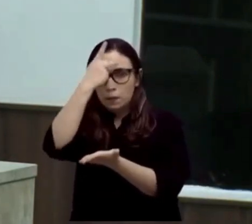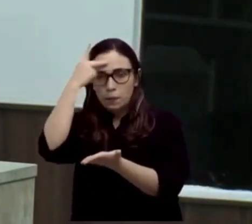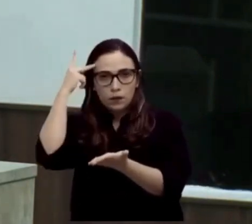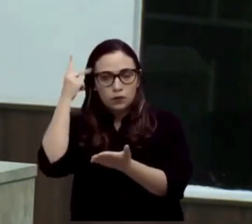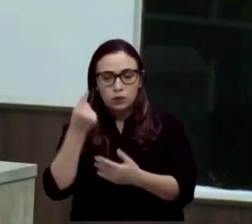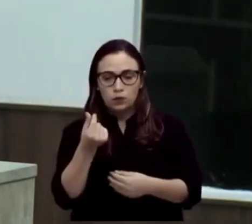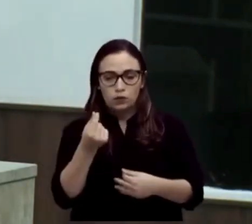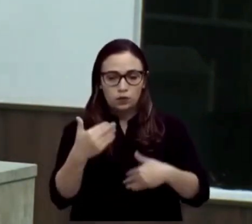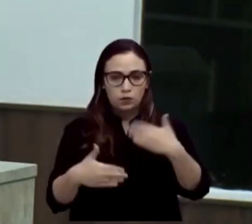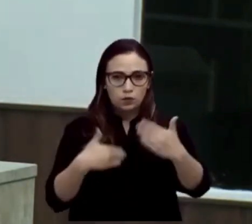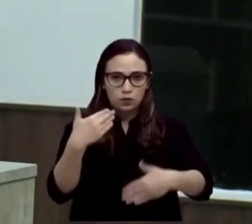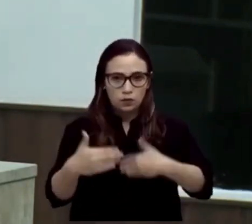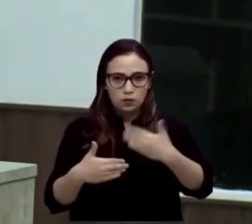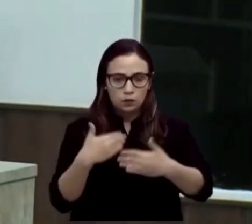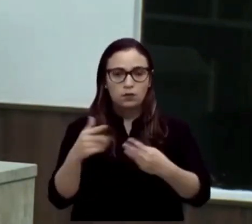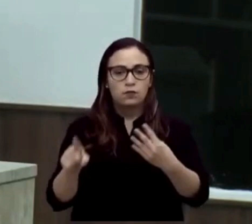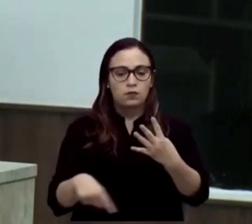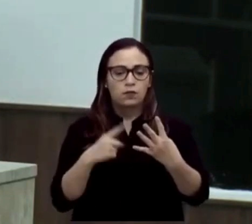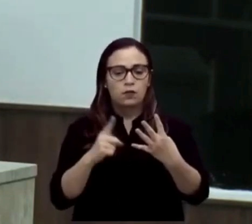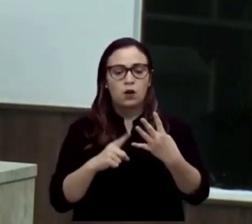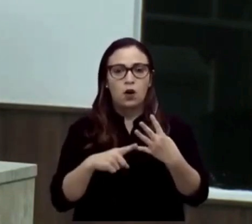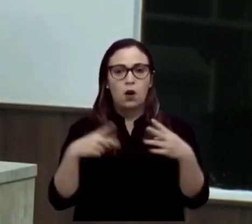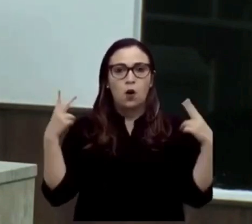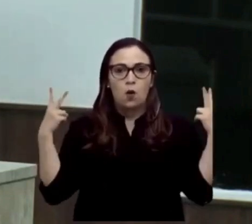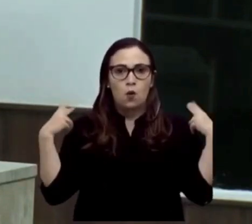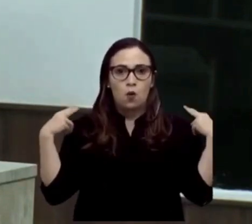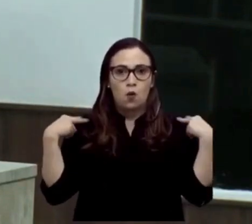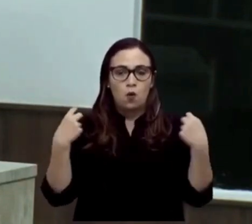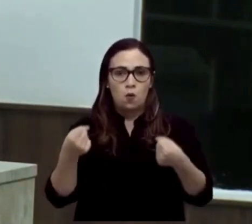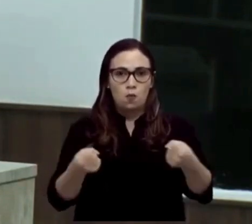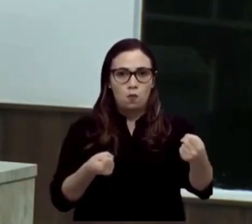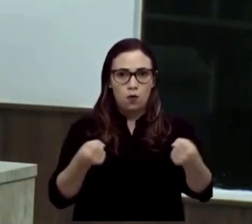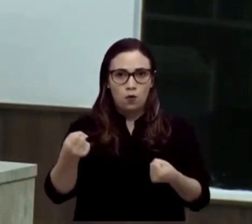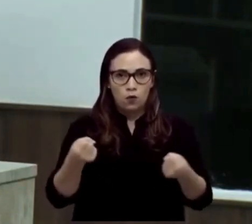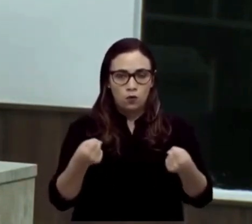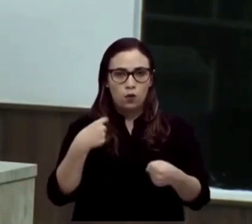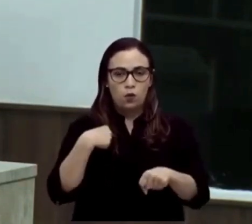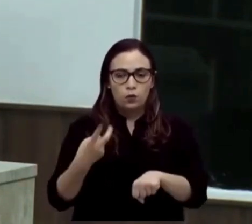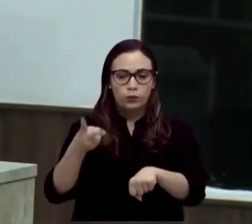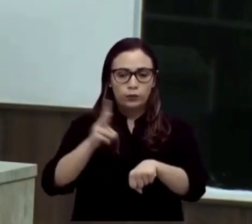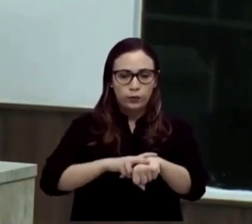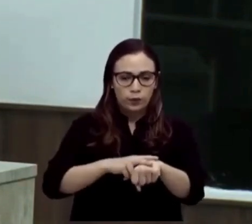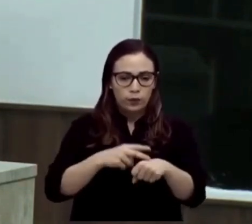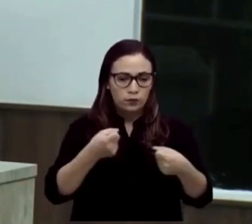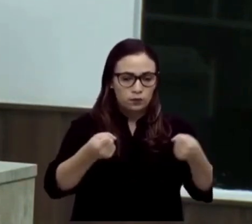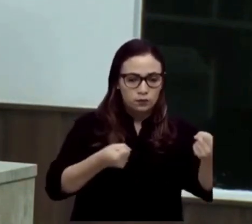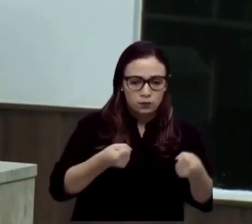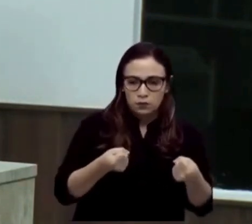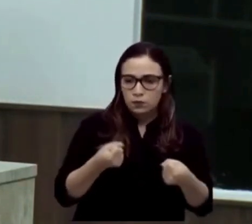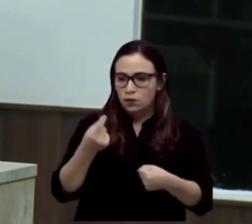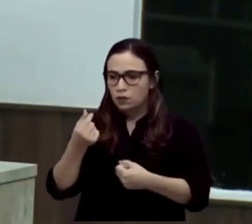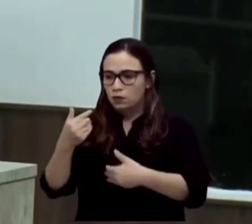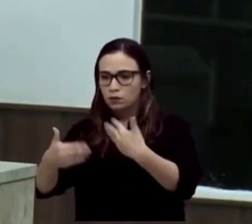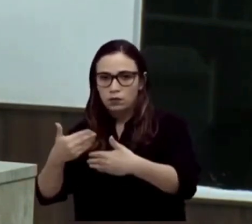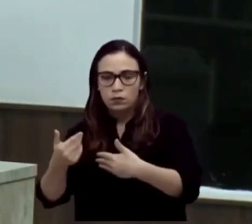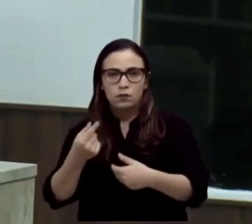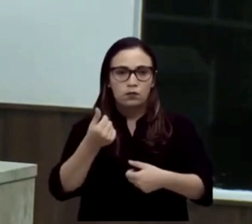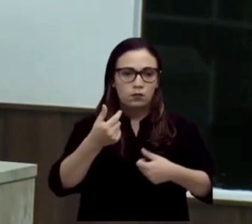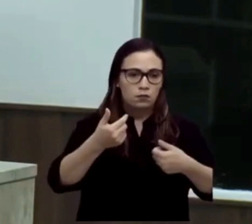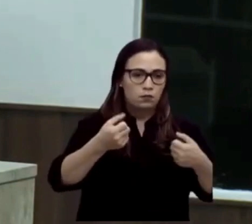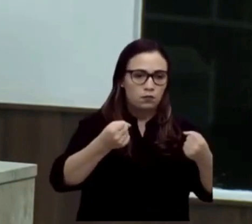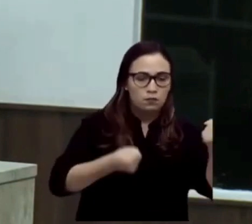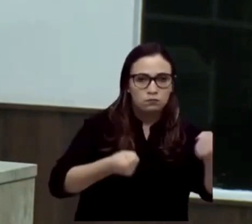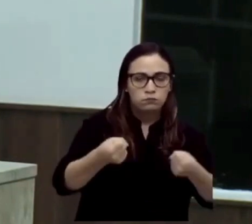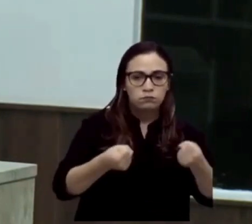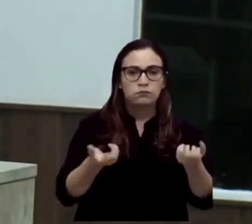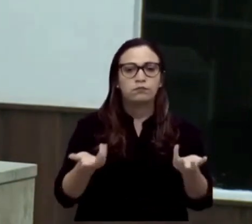trocadores. Função dupla dos motoristas de ônibus que durante um bom período precisavam receber o